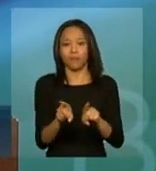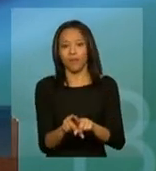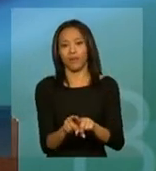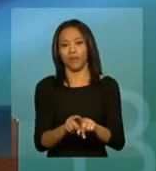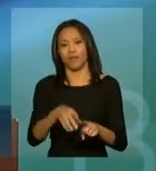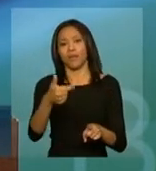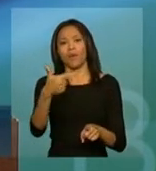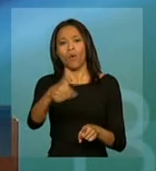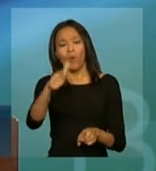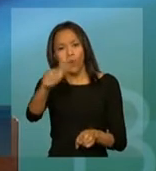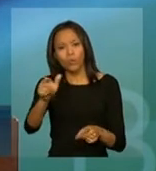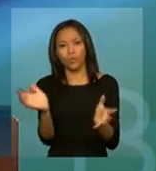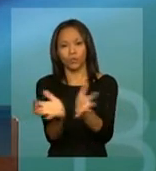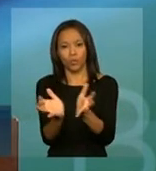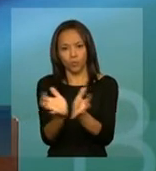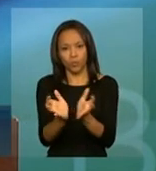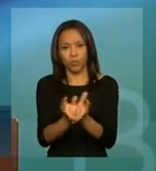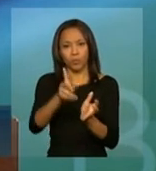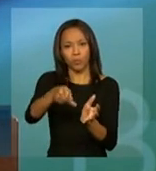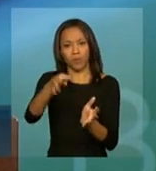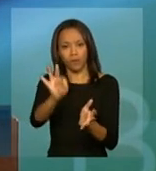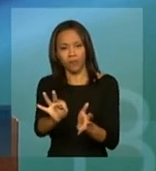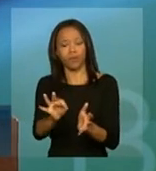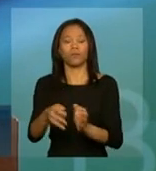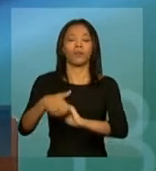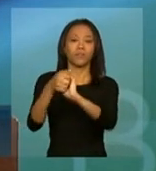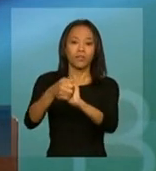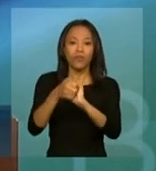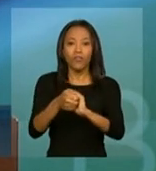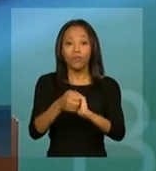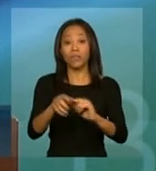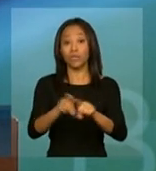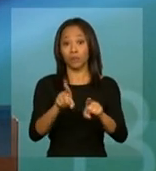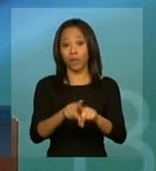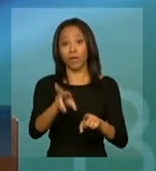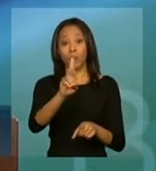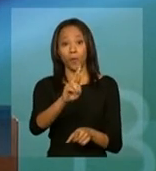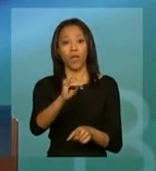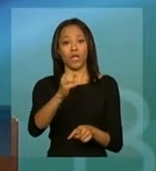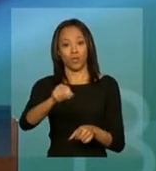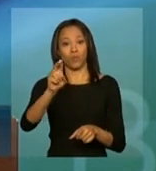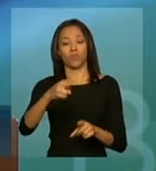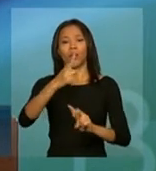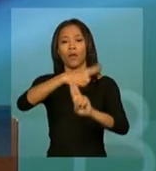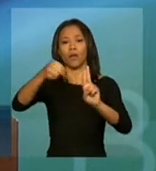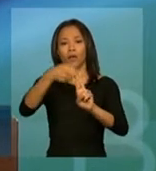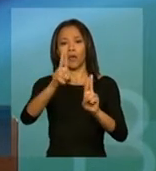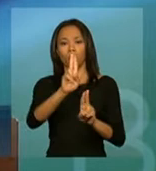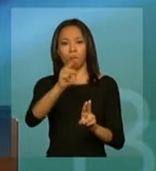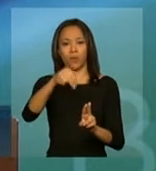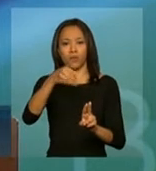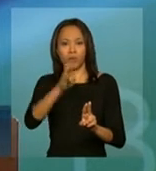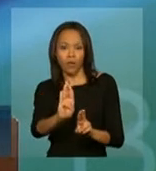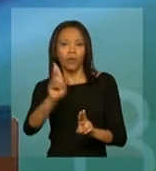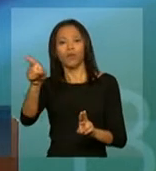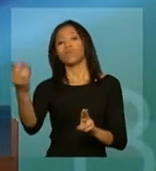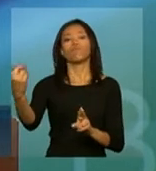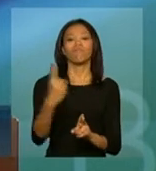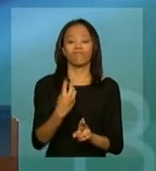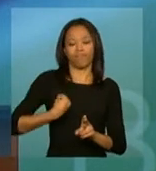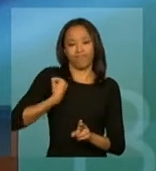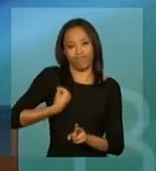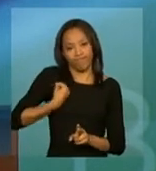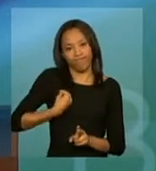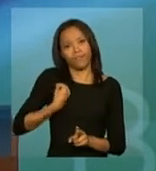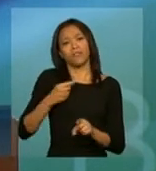do PCdoB, Rui Falcão, do PT. Salvar o reitor da UNB, Ivan, meu grande companheiro amigo. Em nome dele, saudar